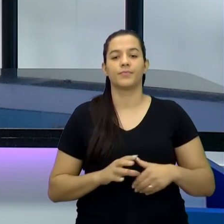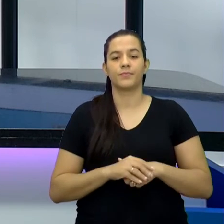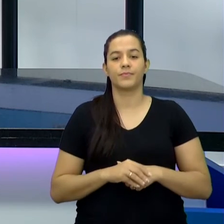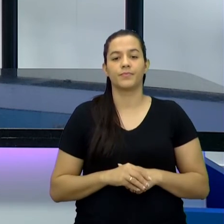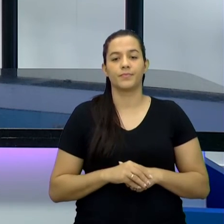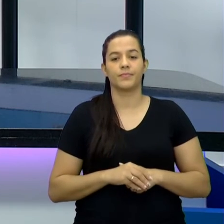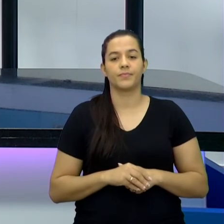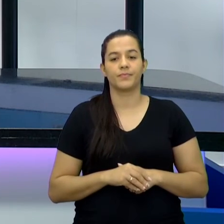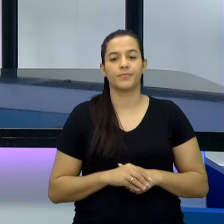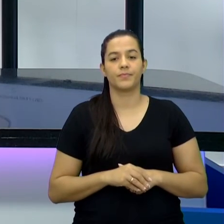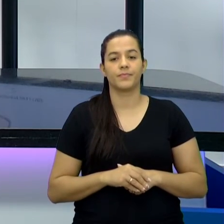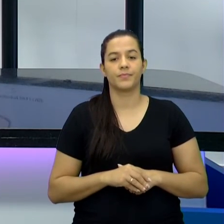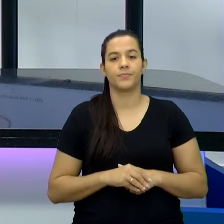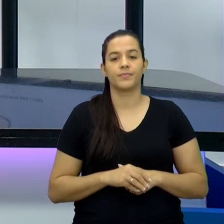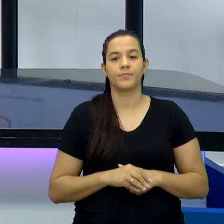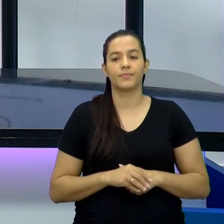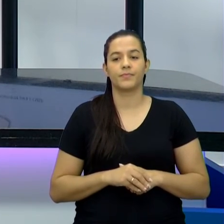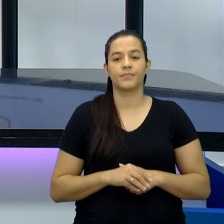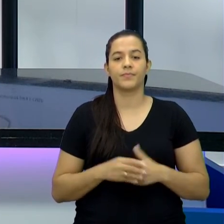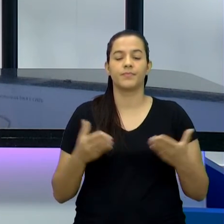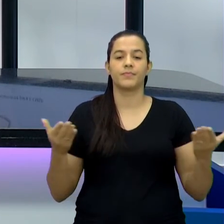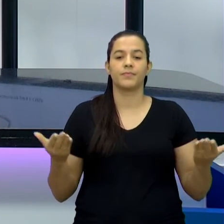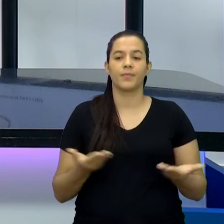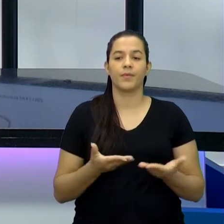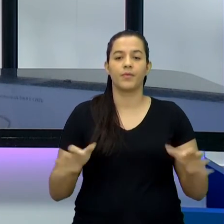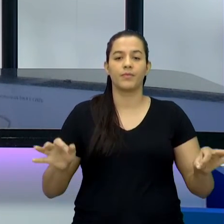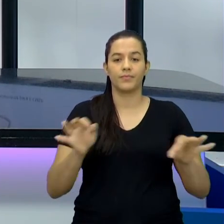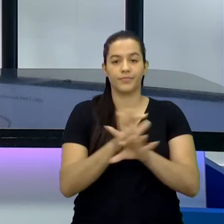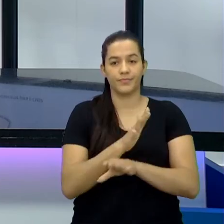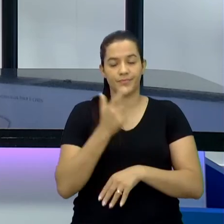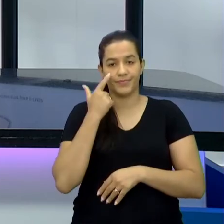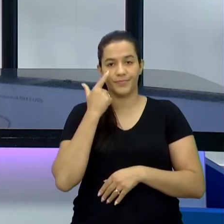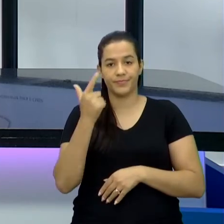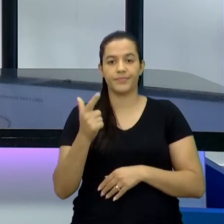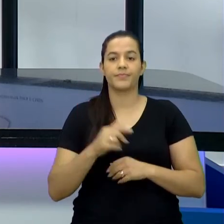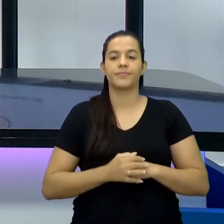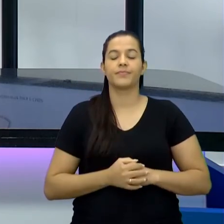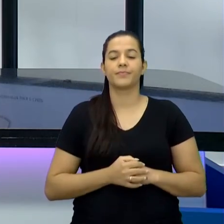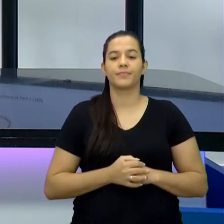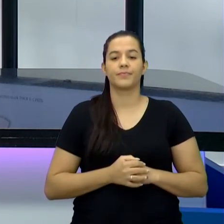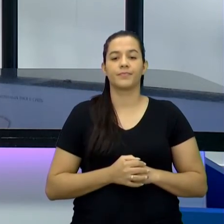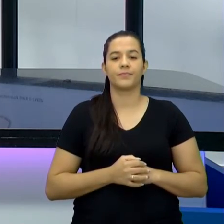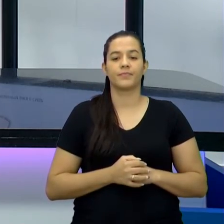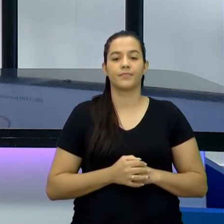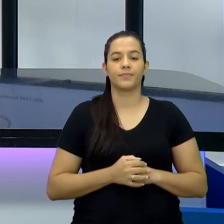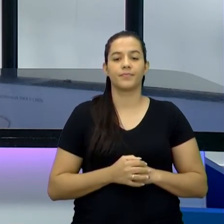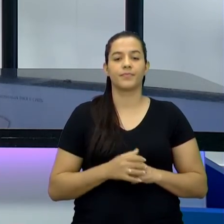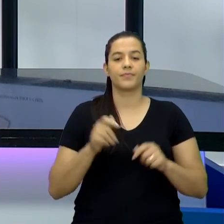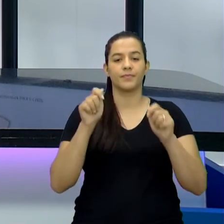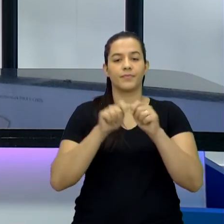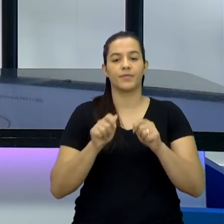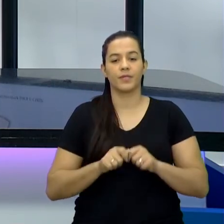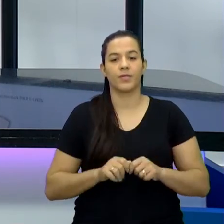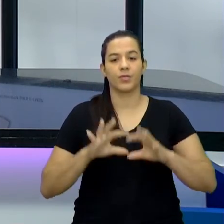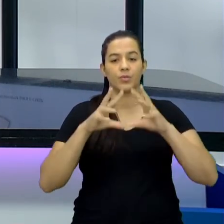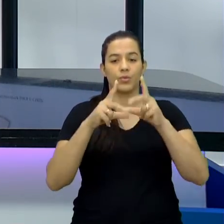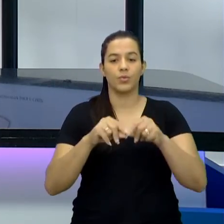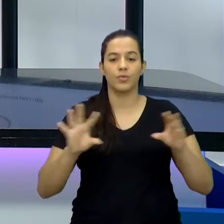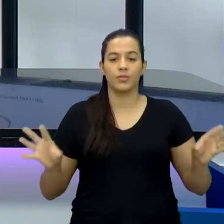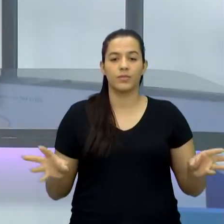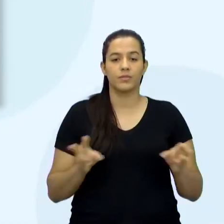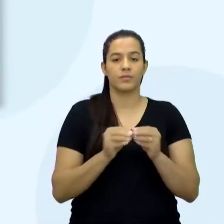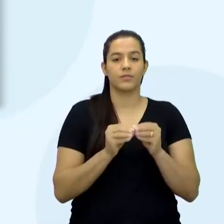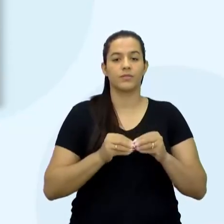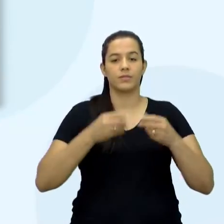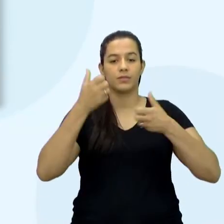mesmo. E é isso, olha, nós vamos chegando aí ao final, fizemos aí todo esse resumo, essa